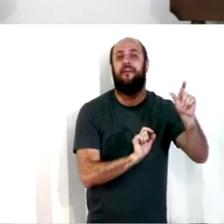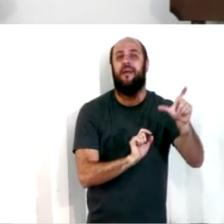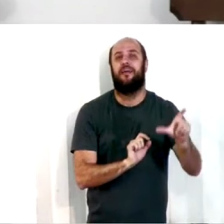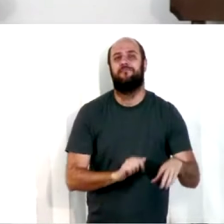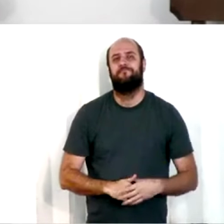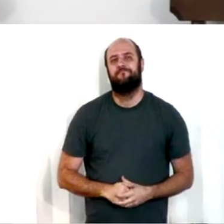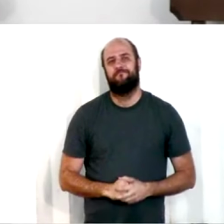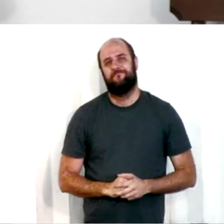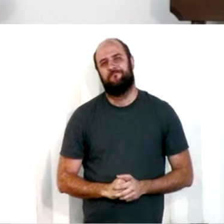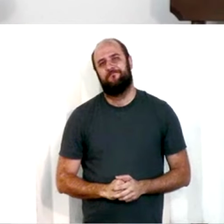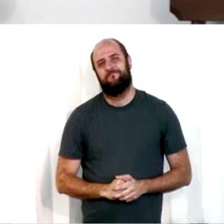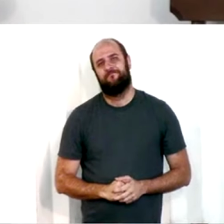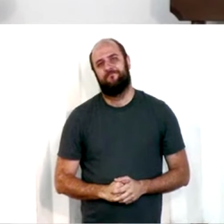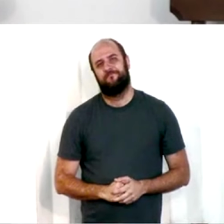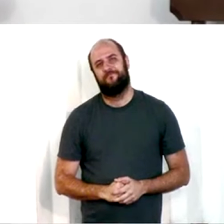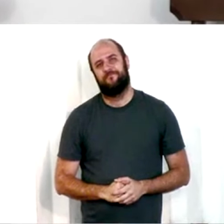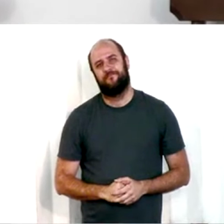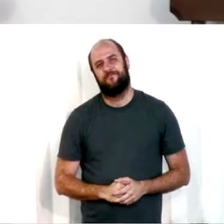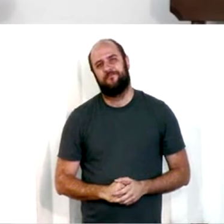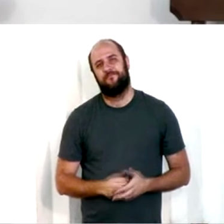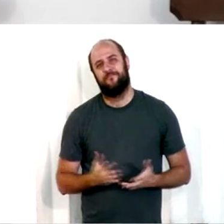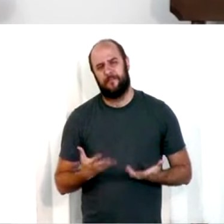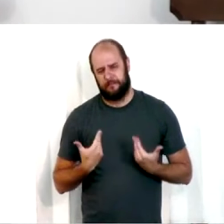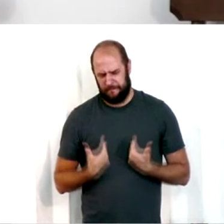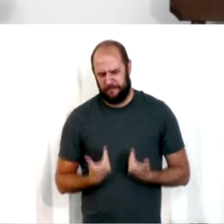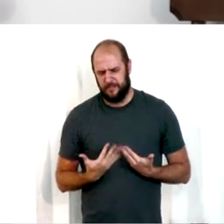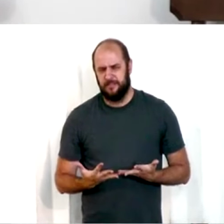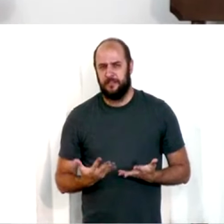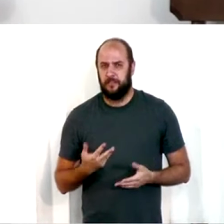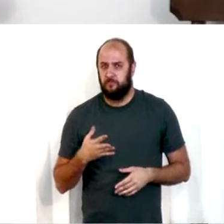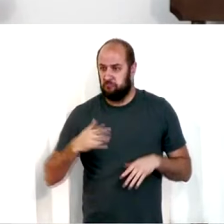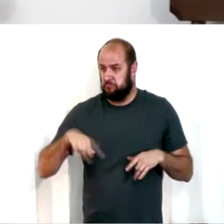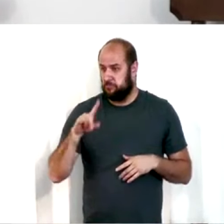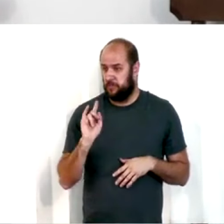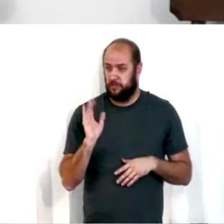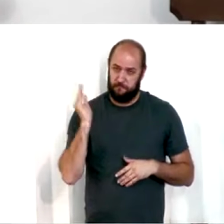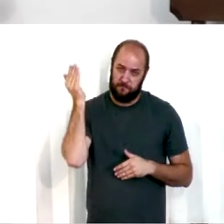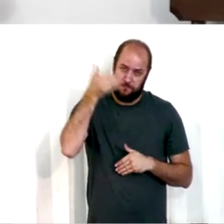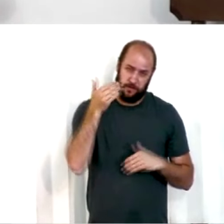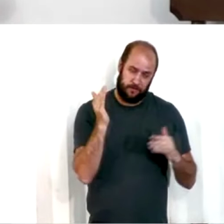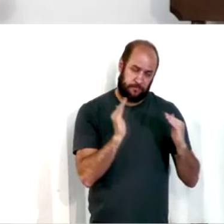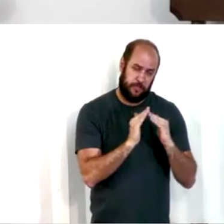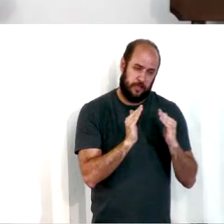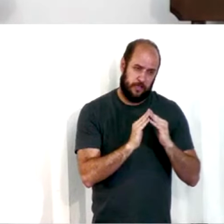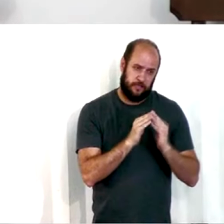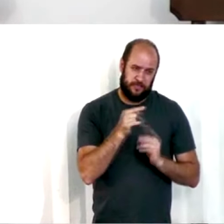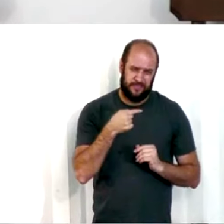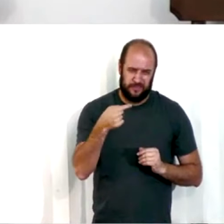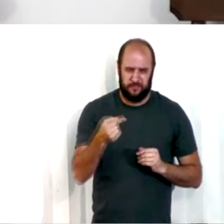Pelo que você se afadiga? Todos nós chegamos em casa, às vezes no meio da semana, e